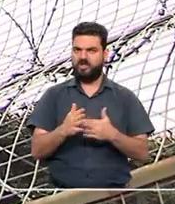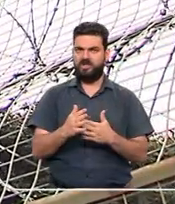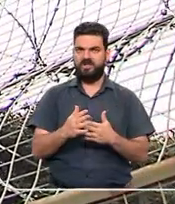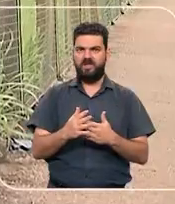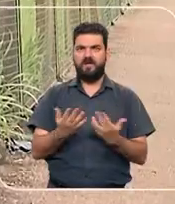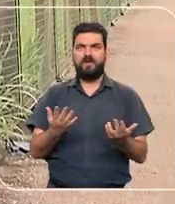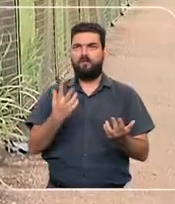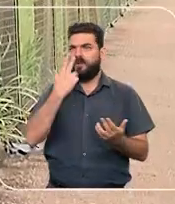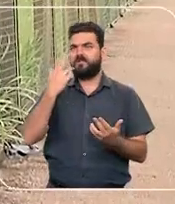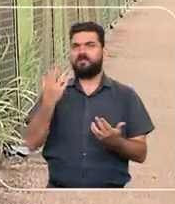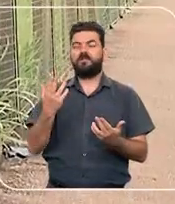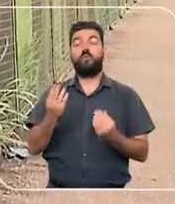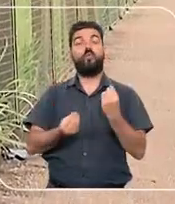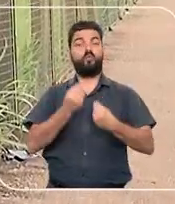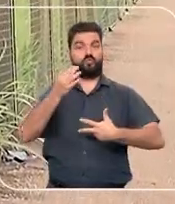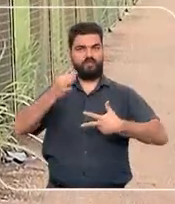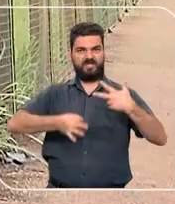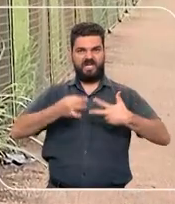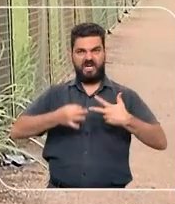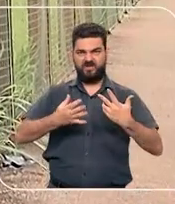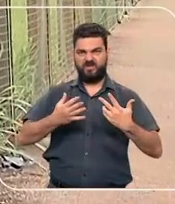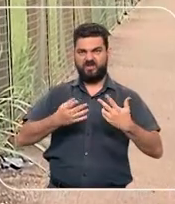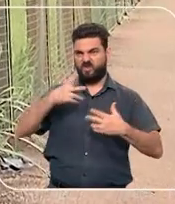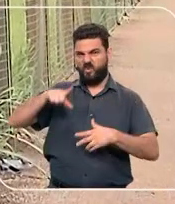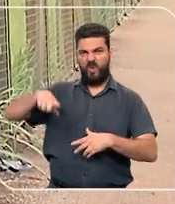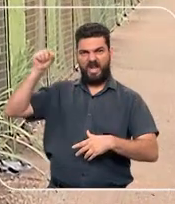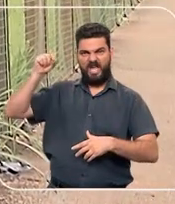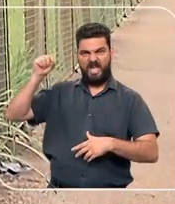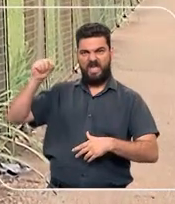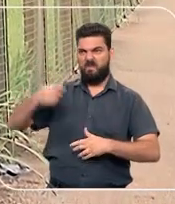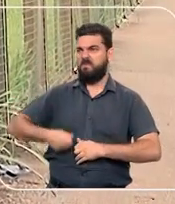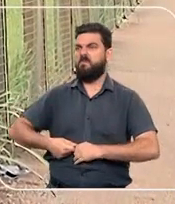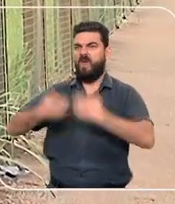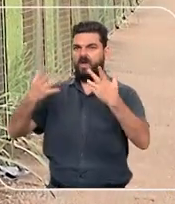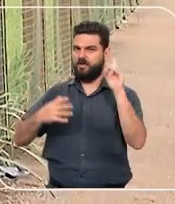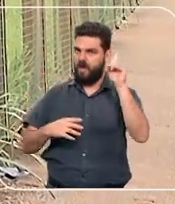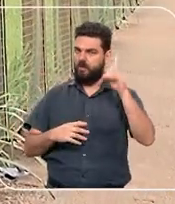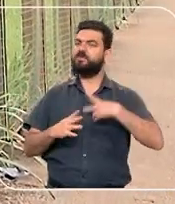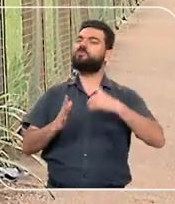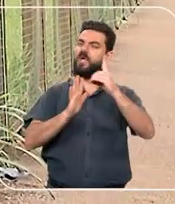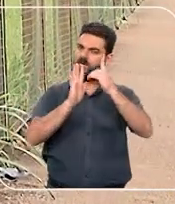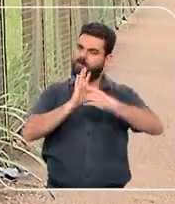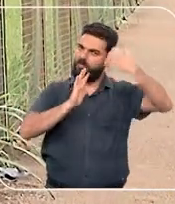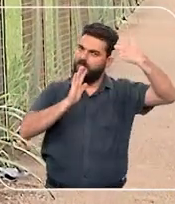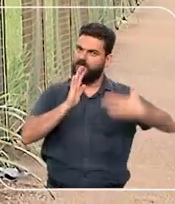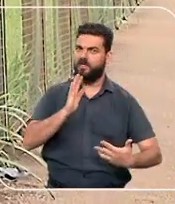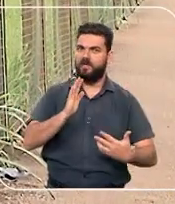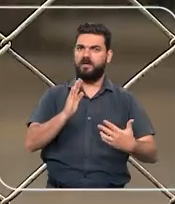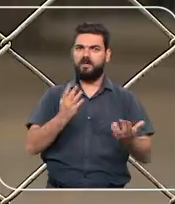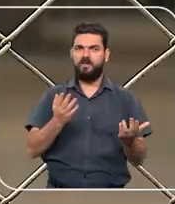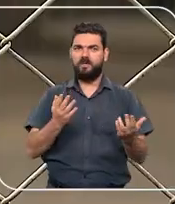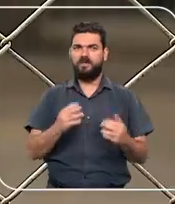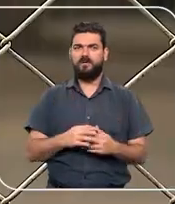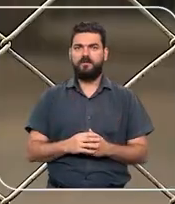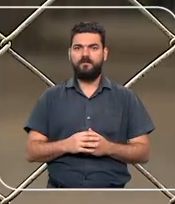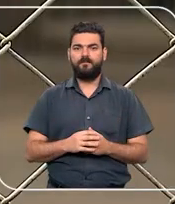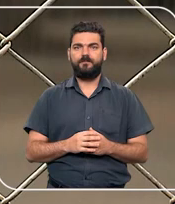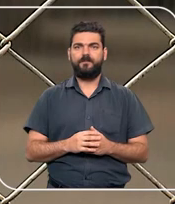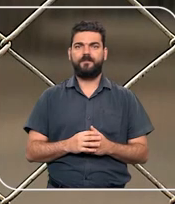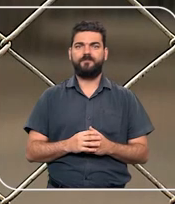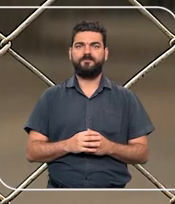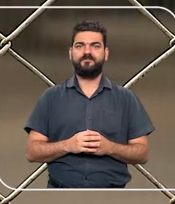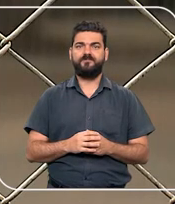restritiva não sendo possível ao poder judiciário exigir condições não previstas no decreto nem ampliar